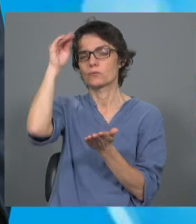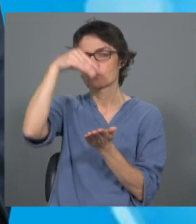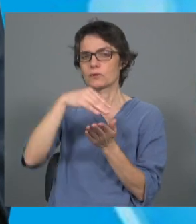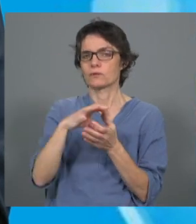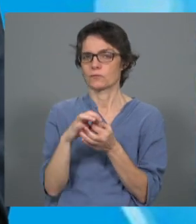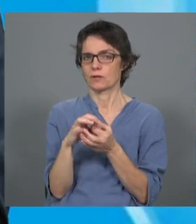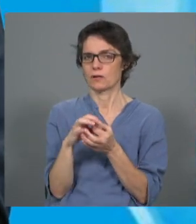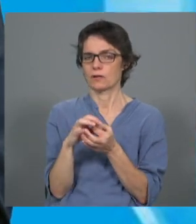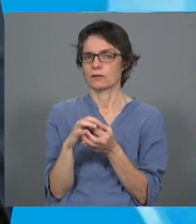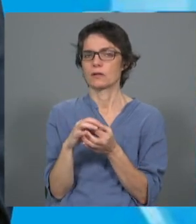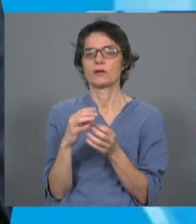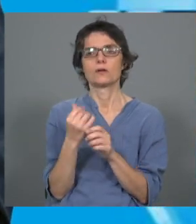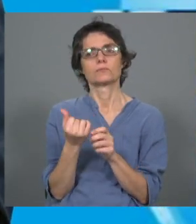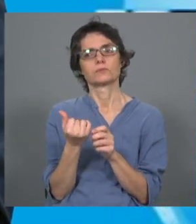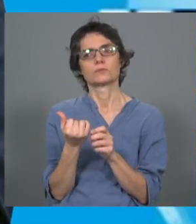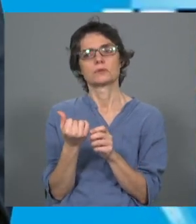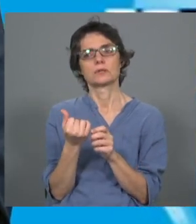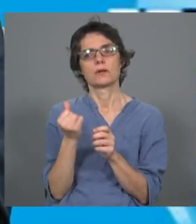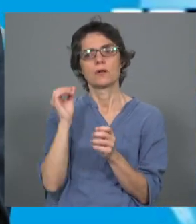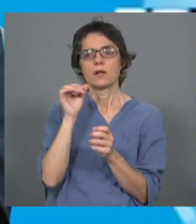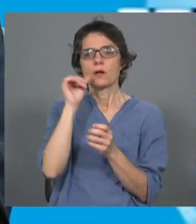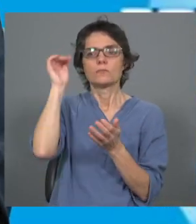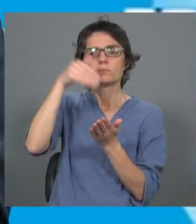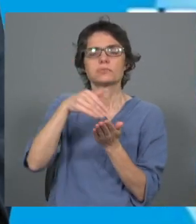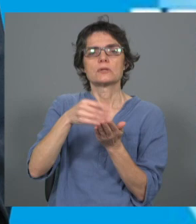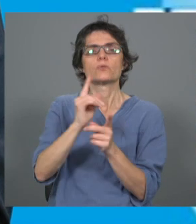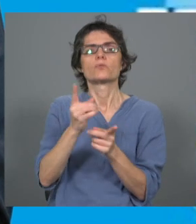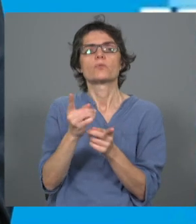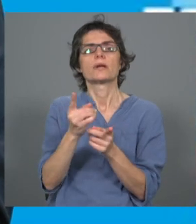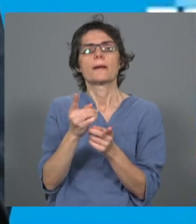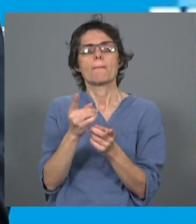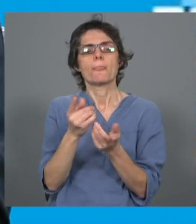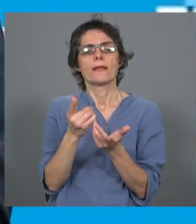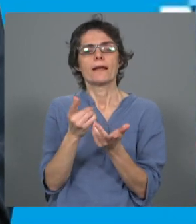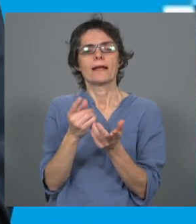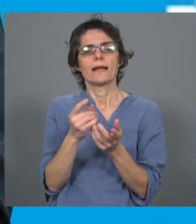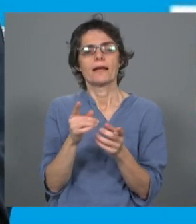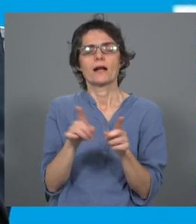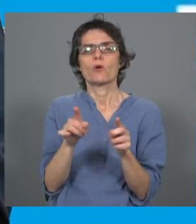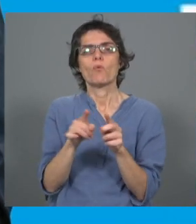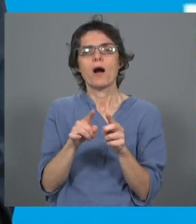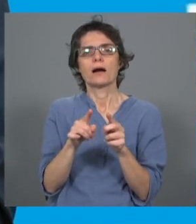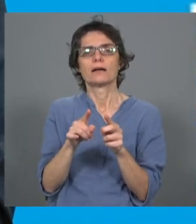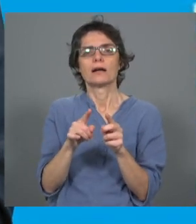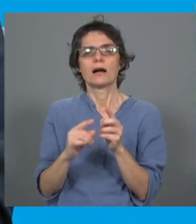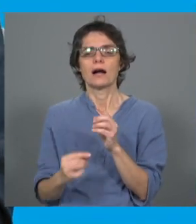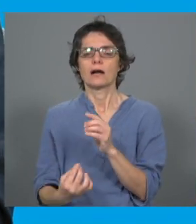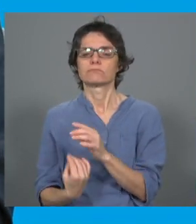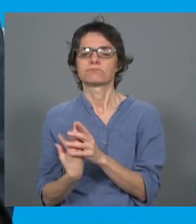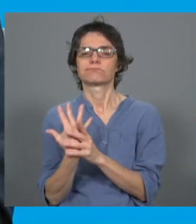mostra aquilo que é o ser batizado. O ser batizado é estar agarrado, é ser um ramo, é nascer como um ramo desta